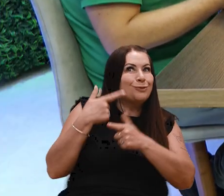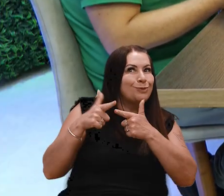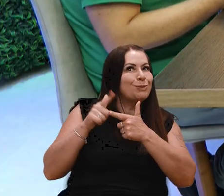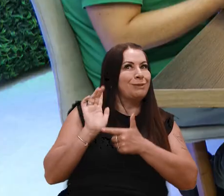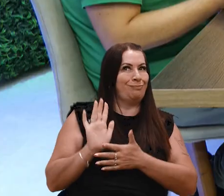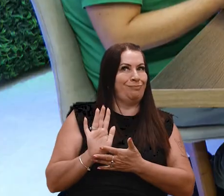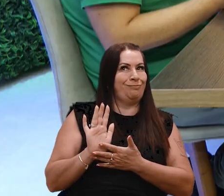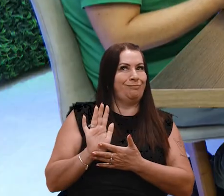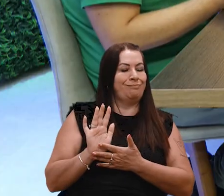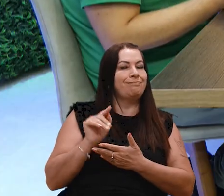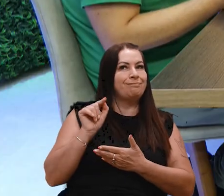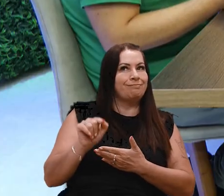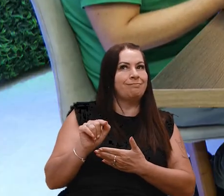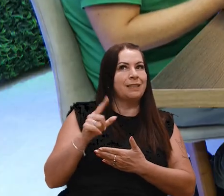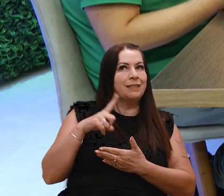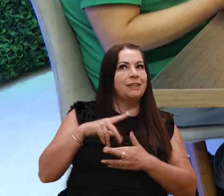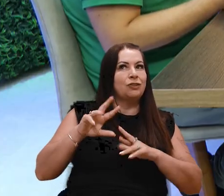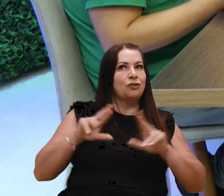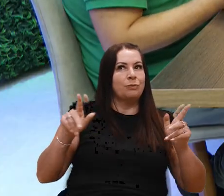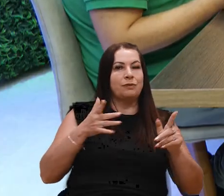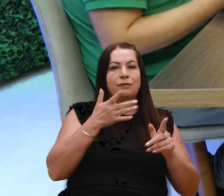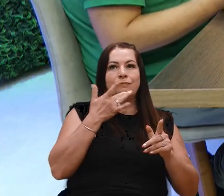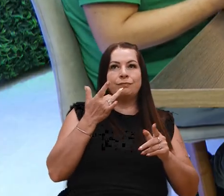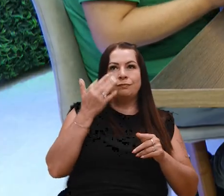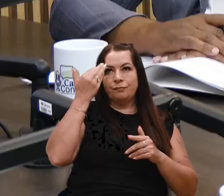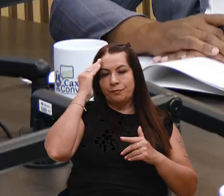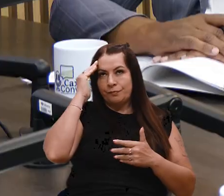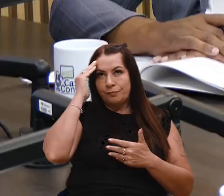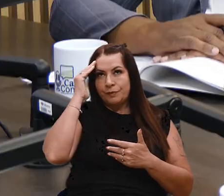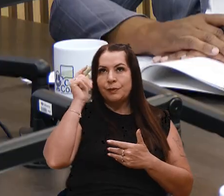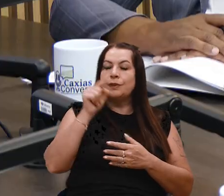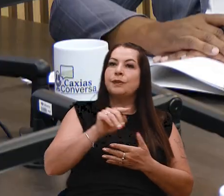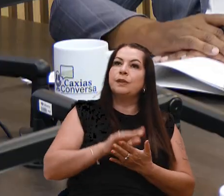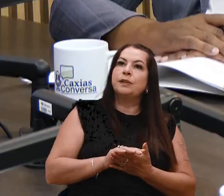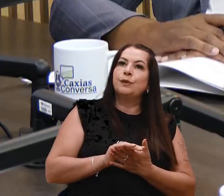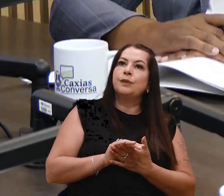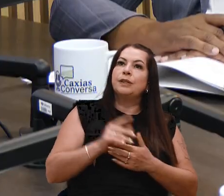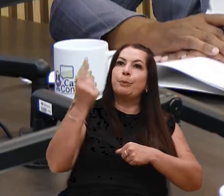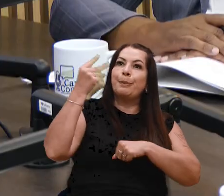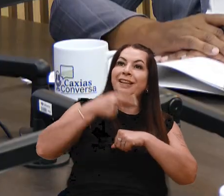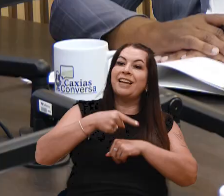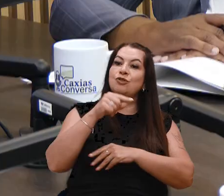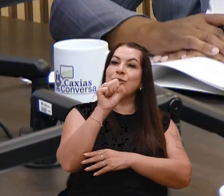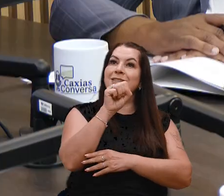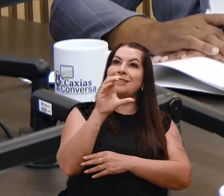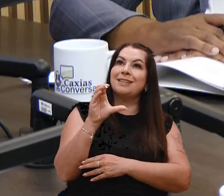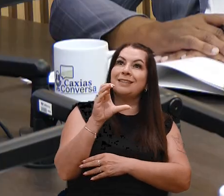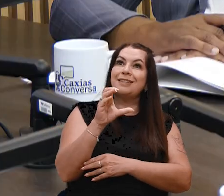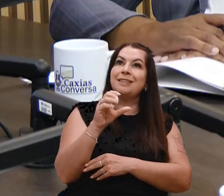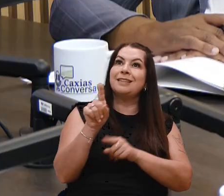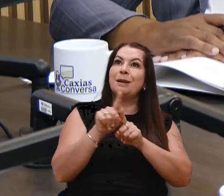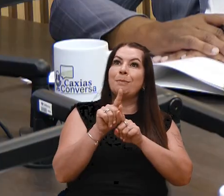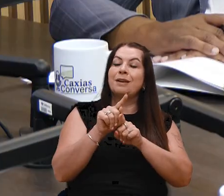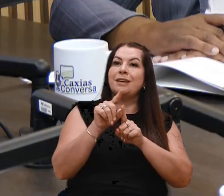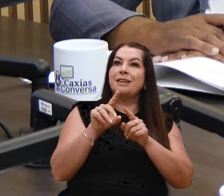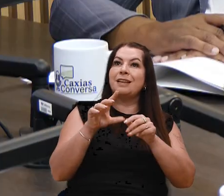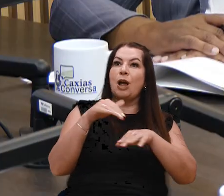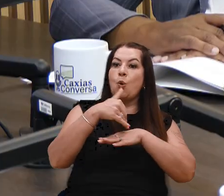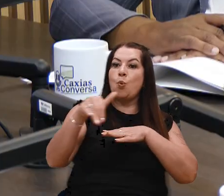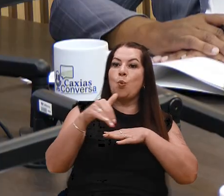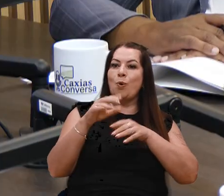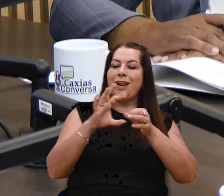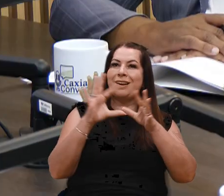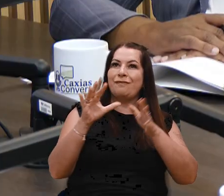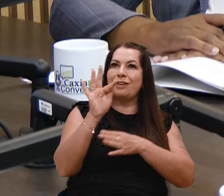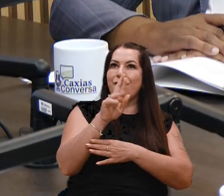né? Aqui tem uma diferença muito fácil de entender. O que foi o pedágio de Santa Catarina e até da Freeway? O poder público,